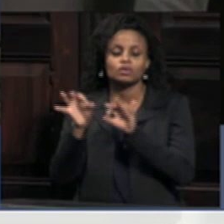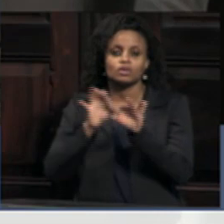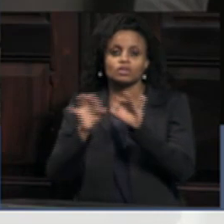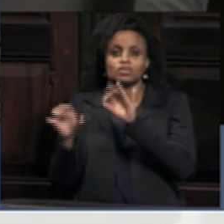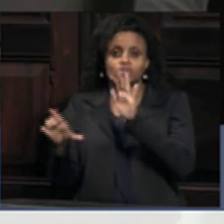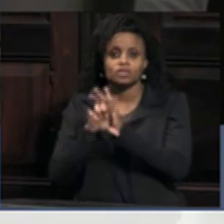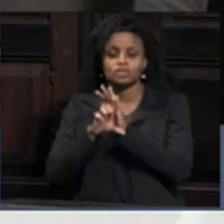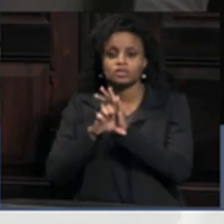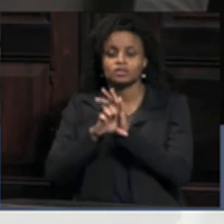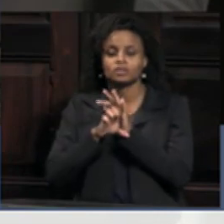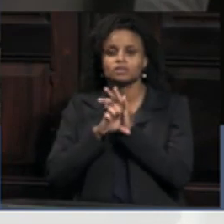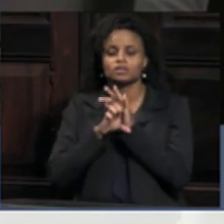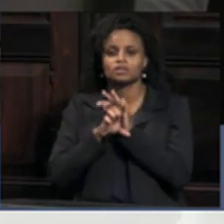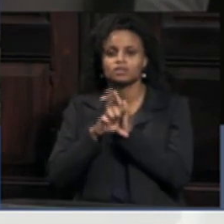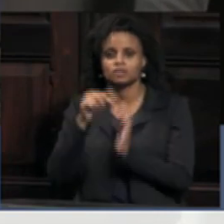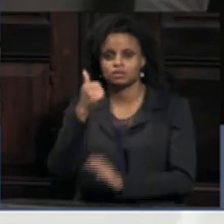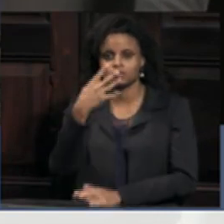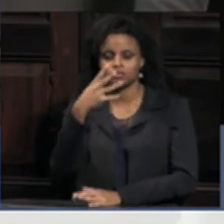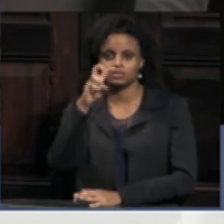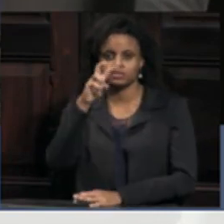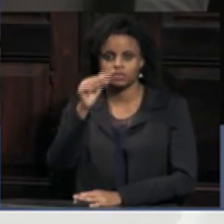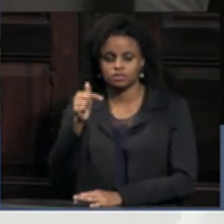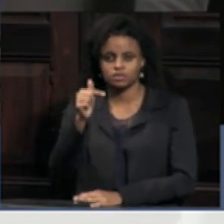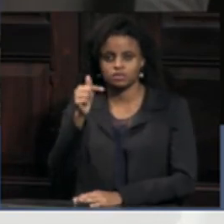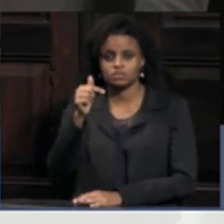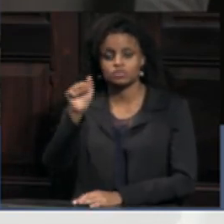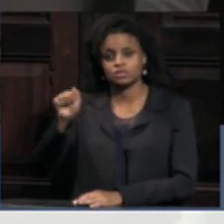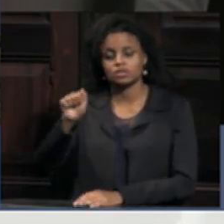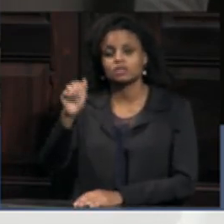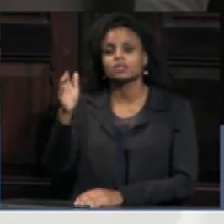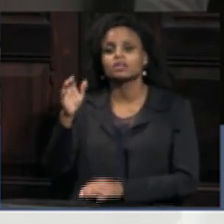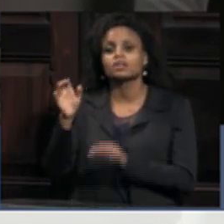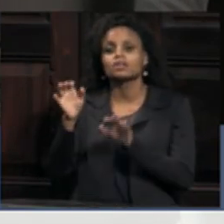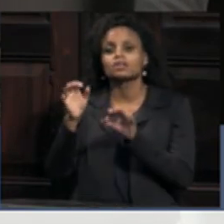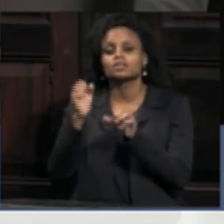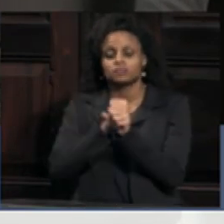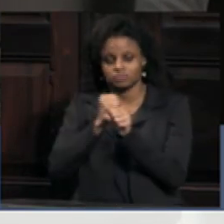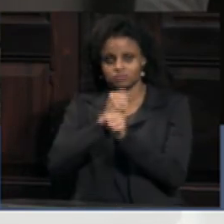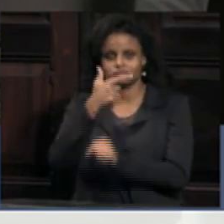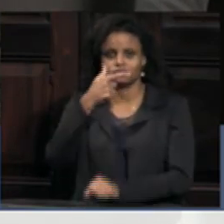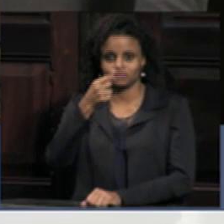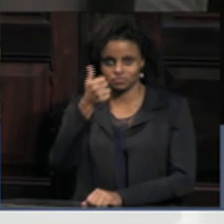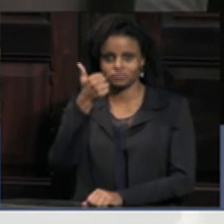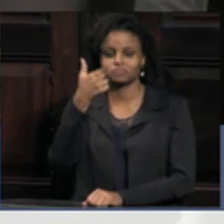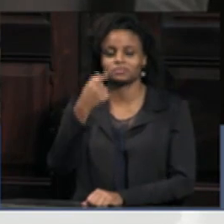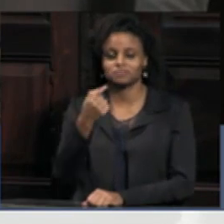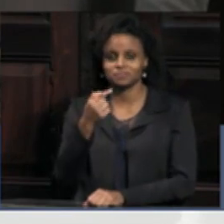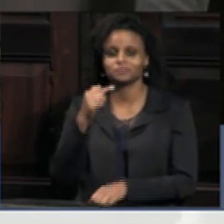1257A/2015, autoria do deputado Carlos Mink. Veto total oposto ao projeto de lei